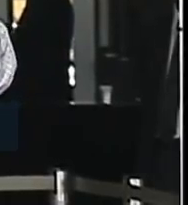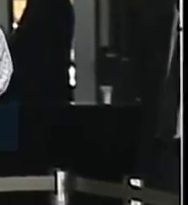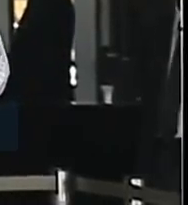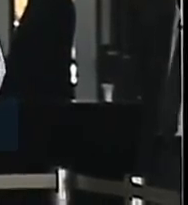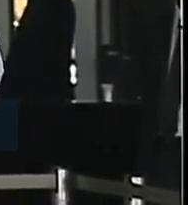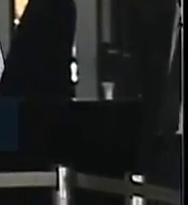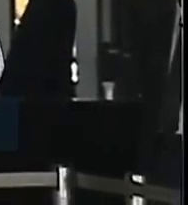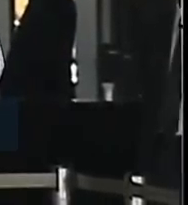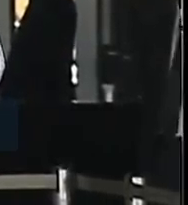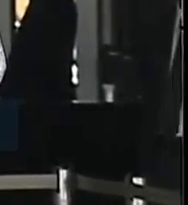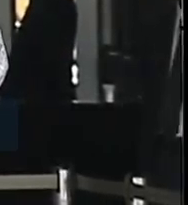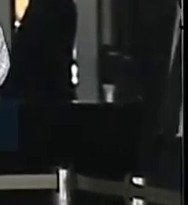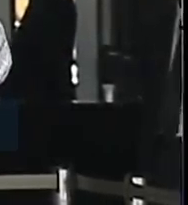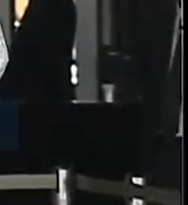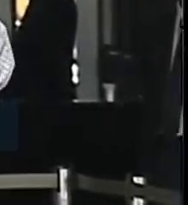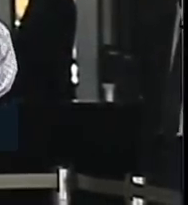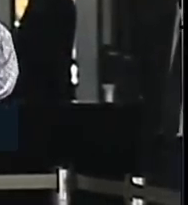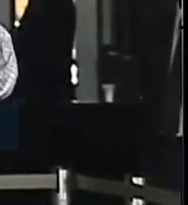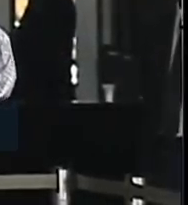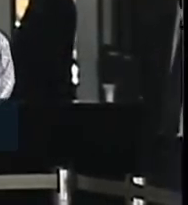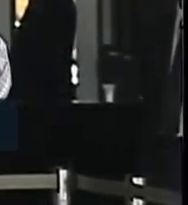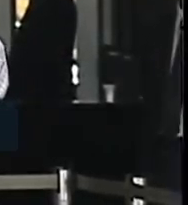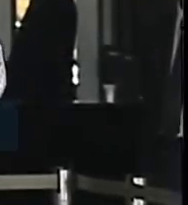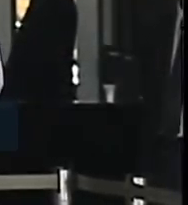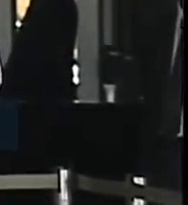eu tenho votado, como é que eu tenho dado?